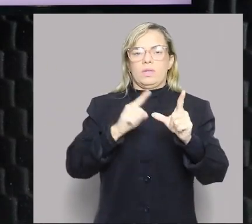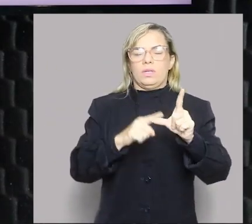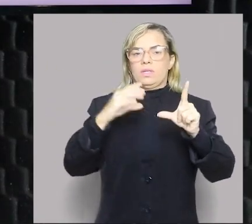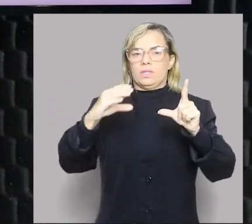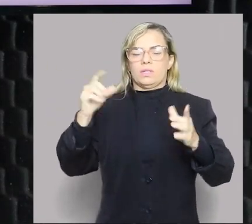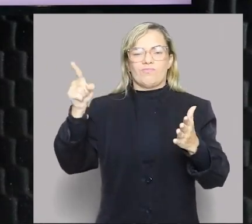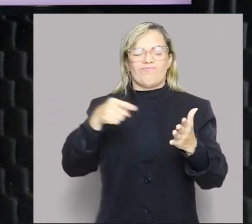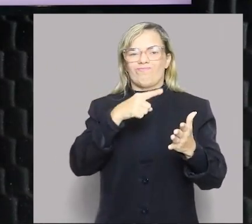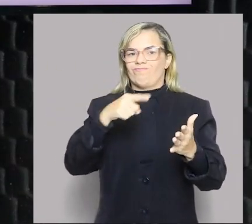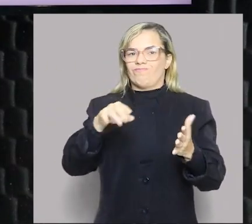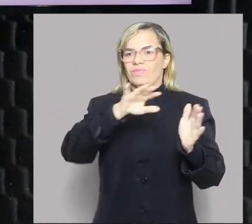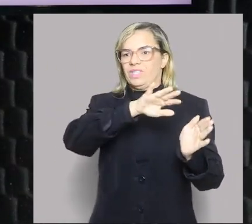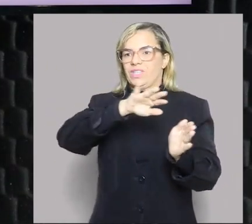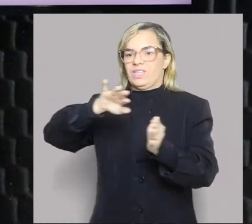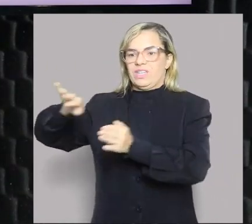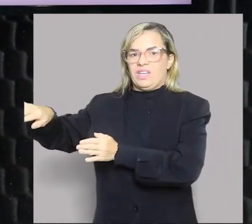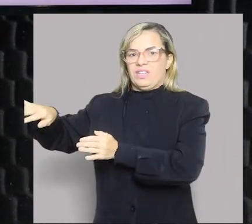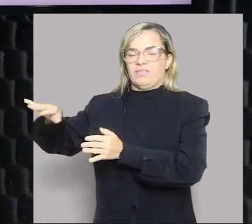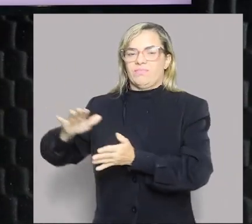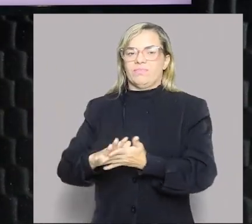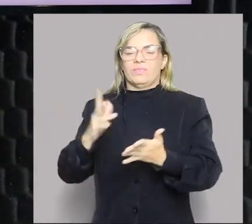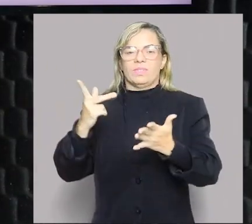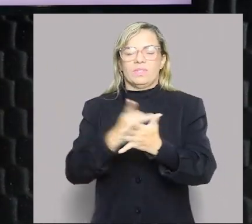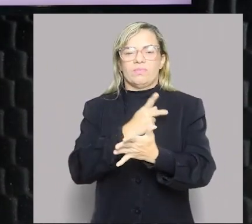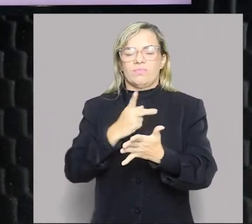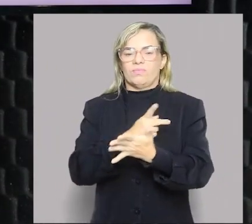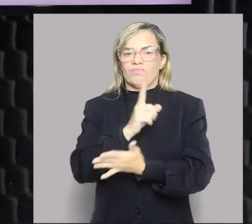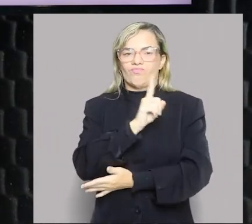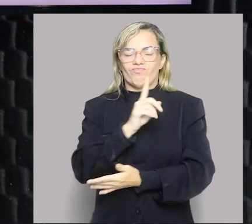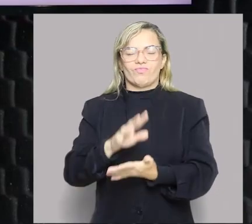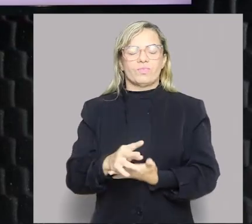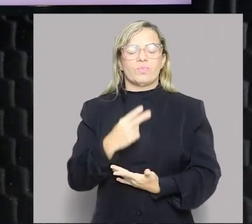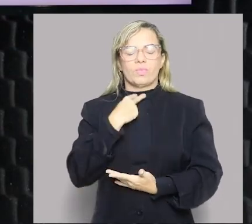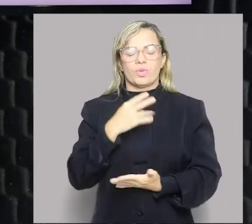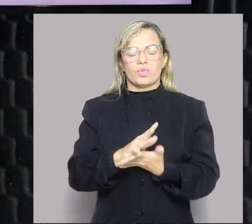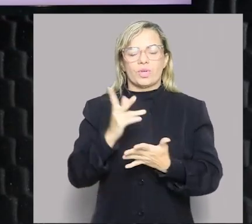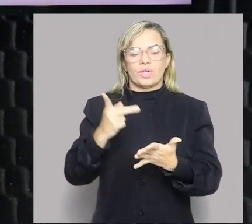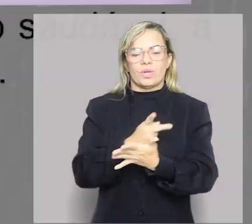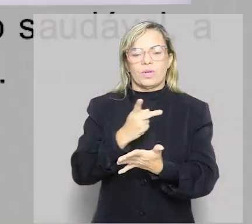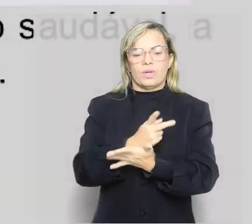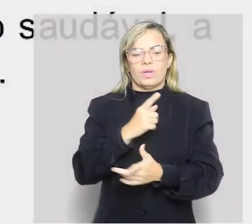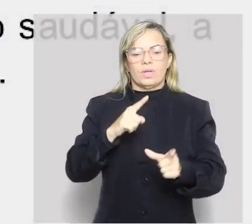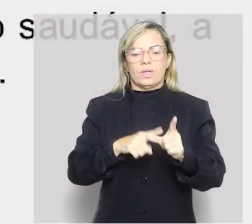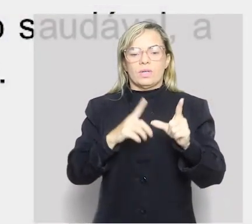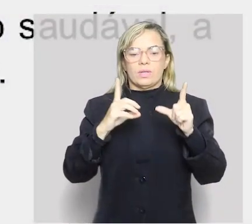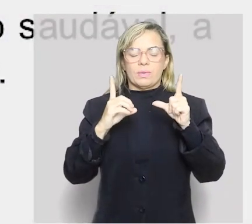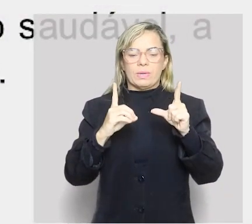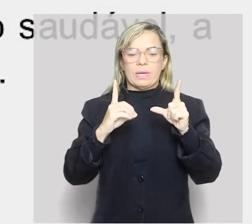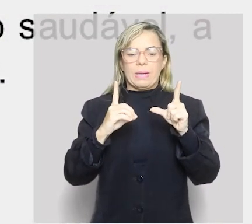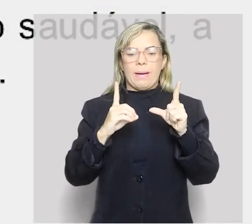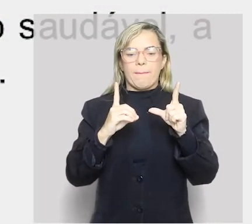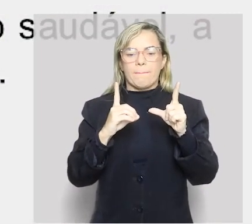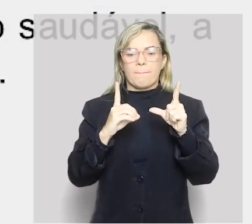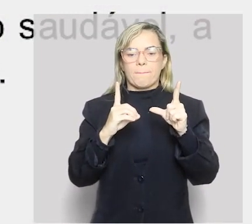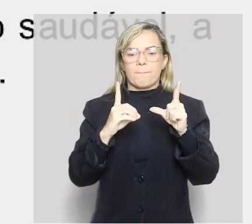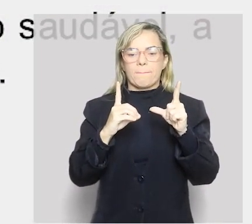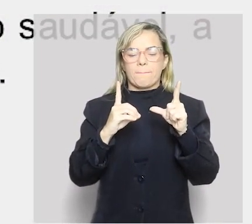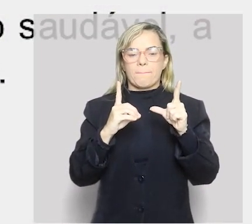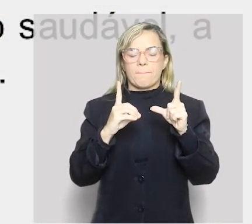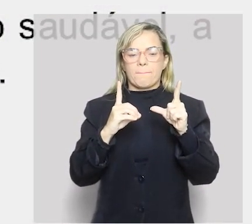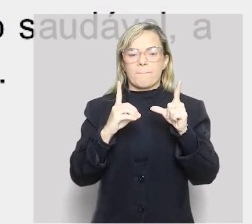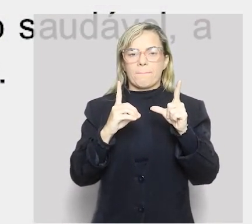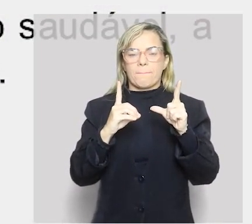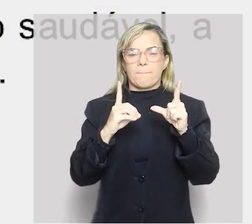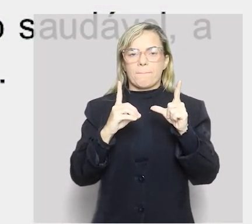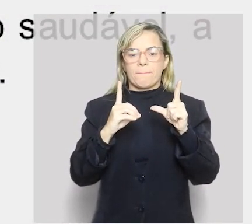C exatamente por causa desse todas, que é o distrator da questão, tá? A letra D, prevenir o leitor dos riscos